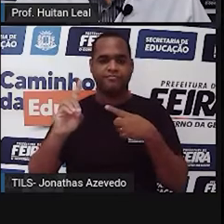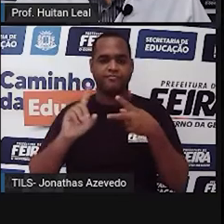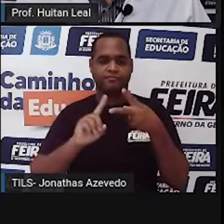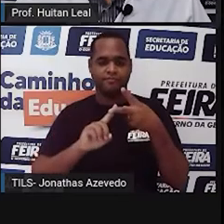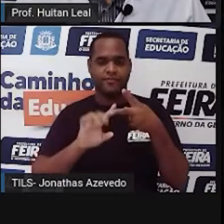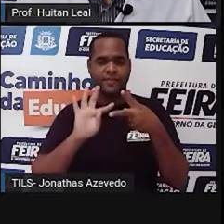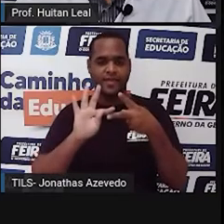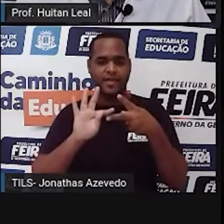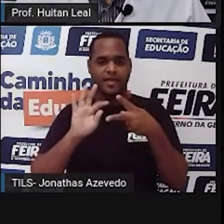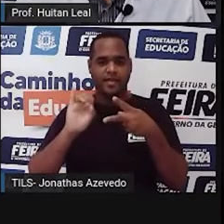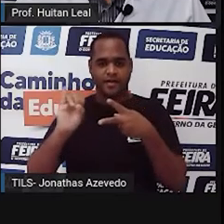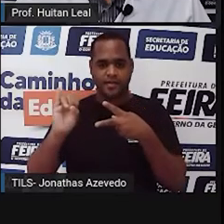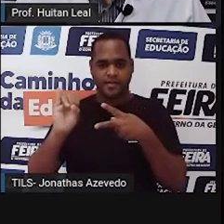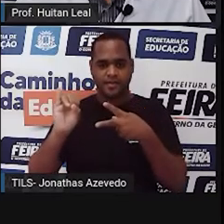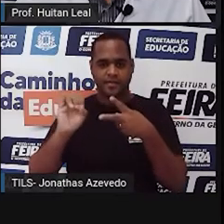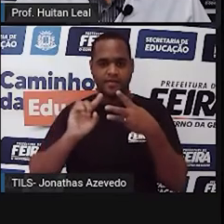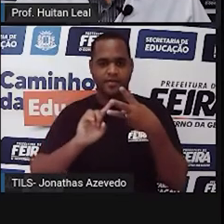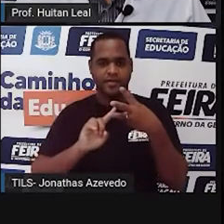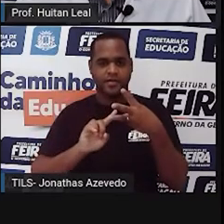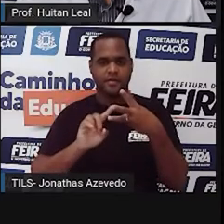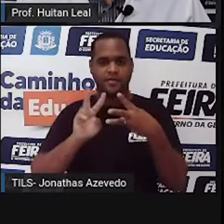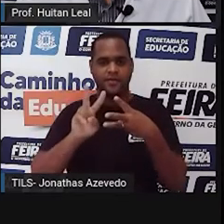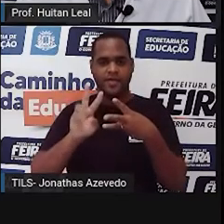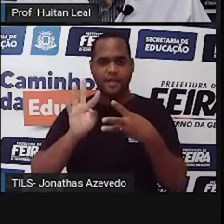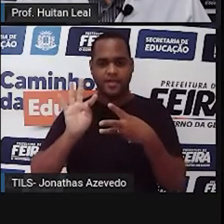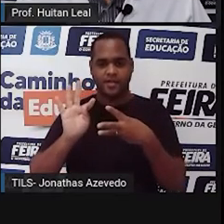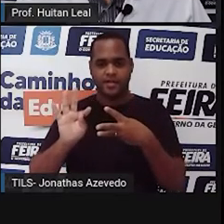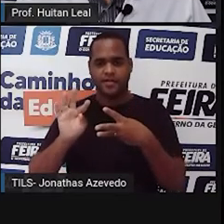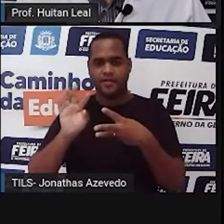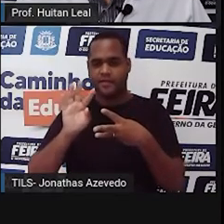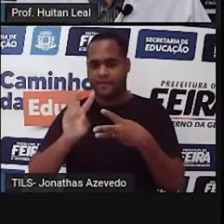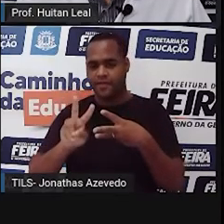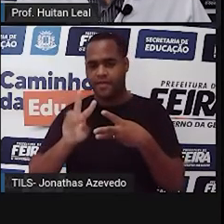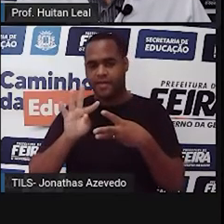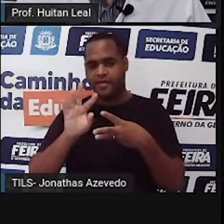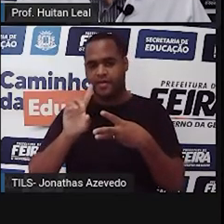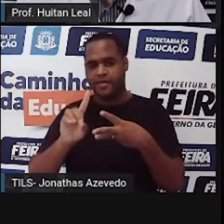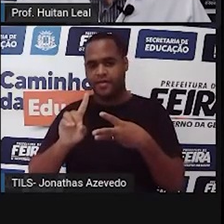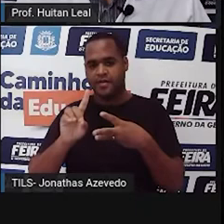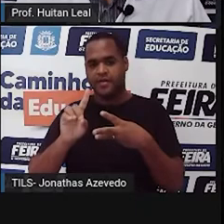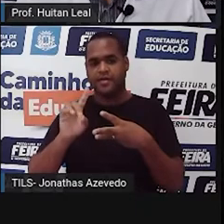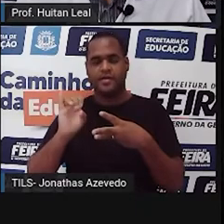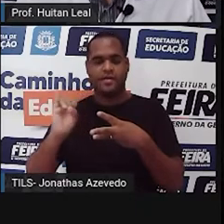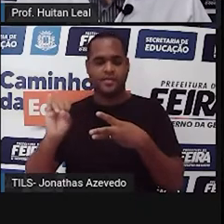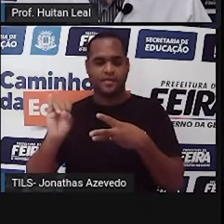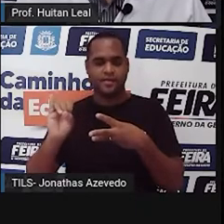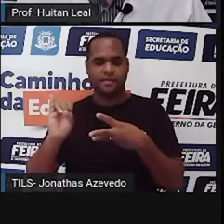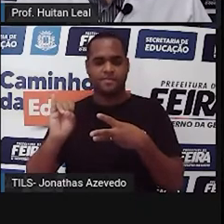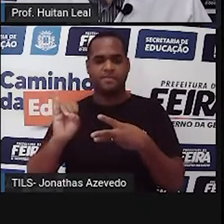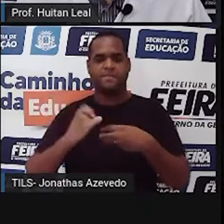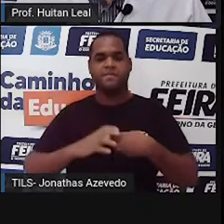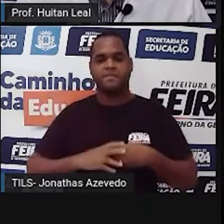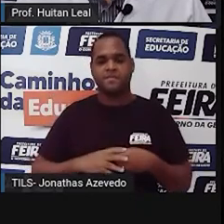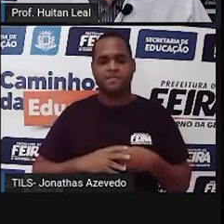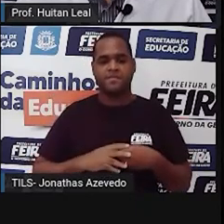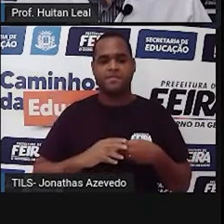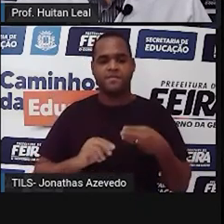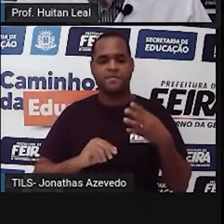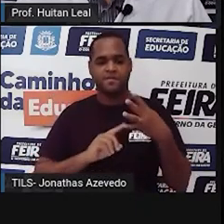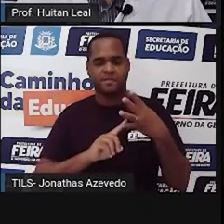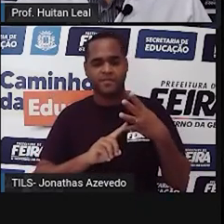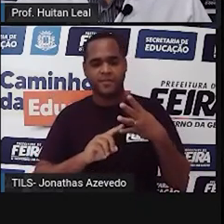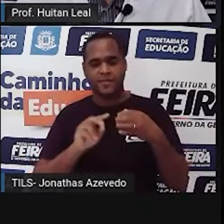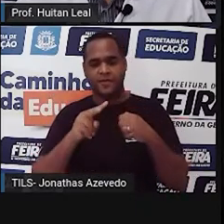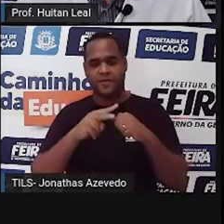transitivos indiretos e transitivos diretos e indiretos, que é considerado bitransitivo por alguns gramáticos. Os transitivos diretos